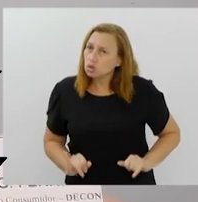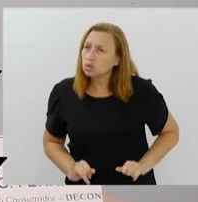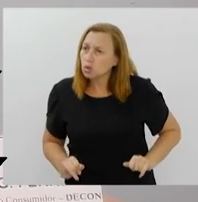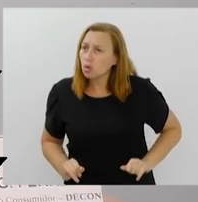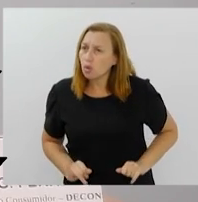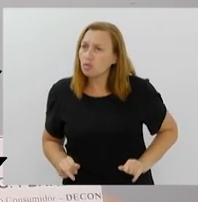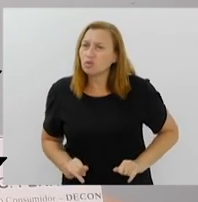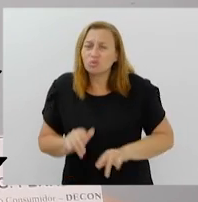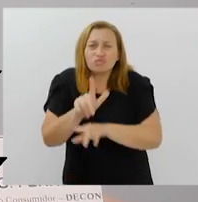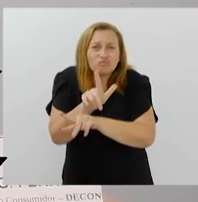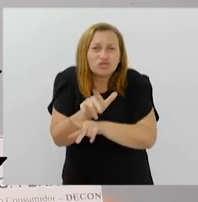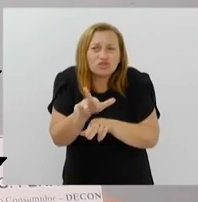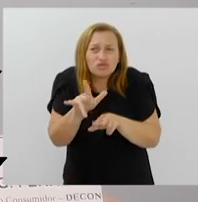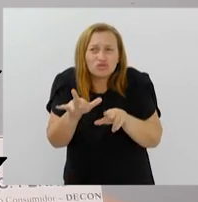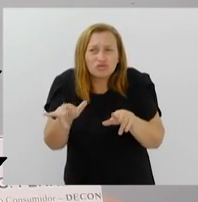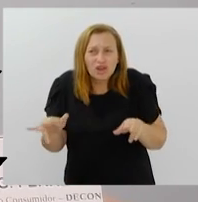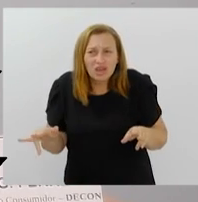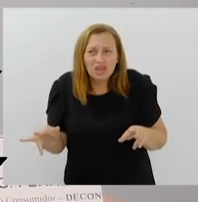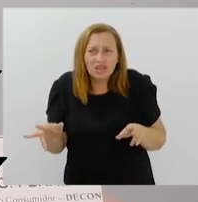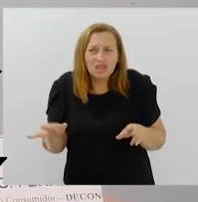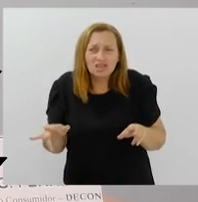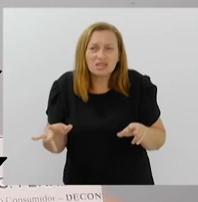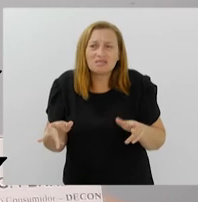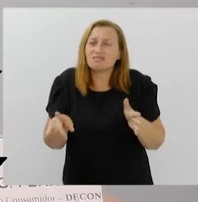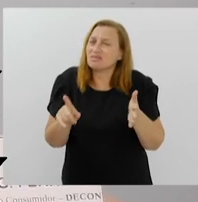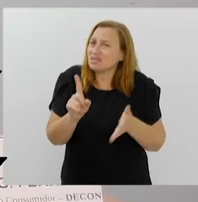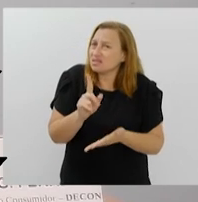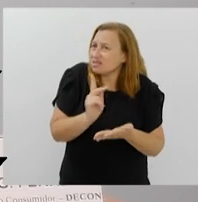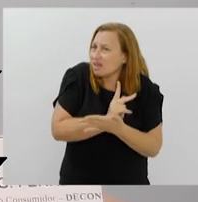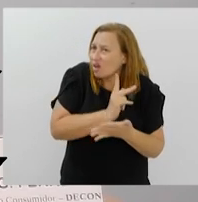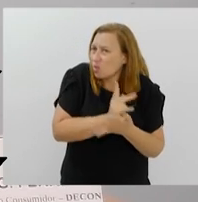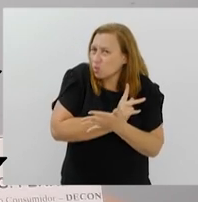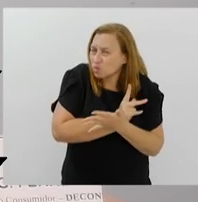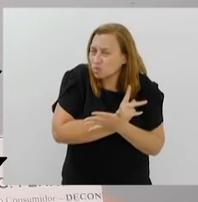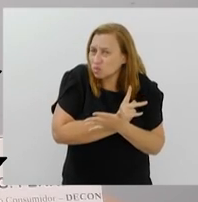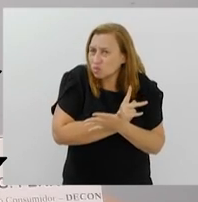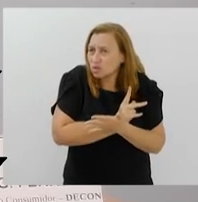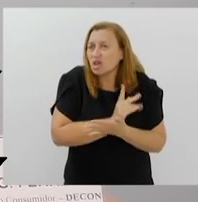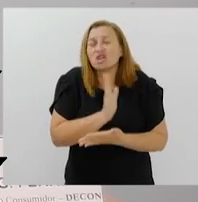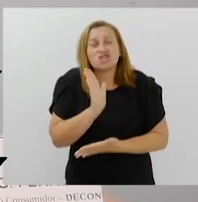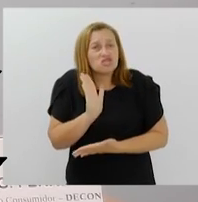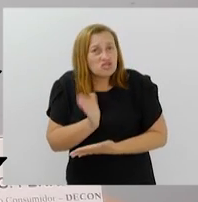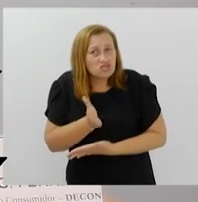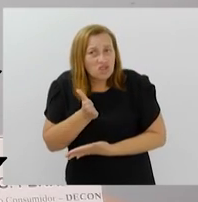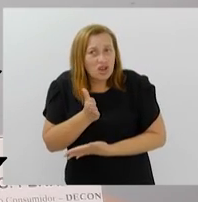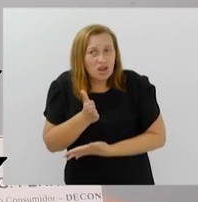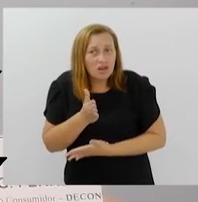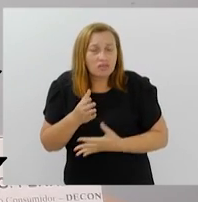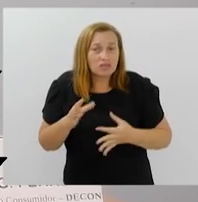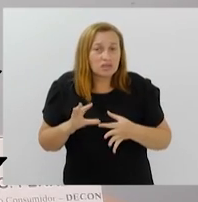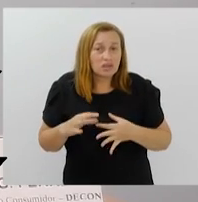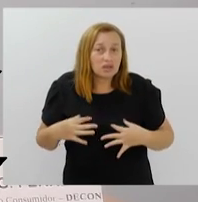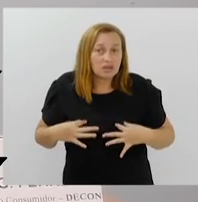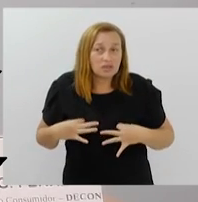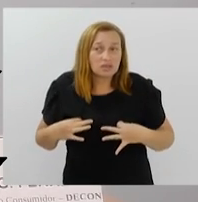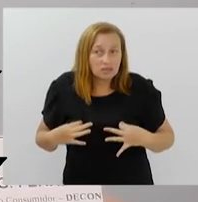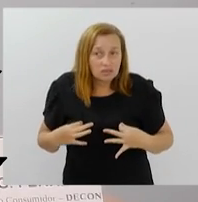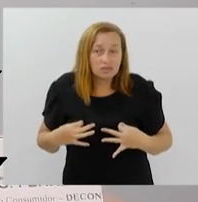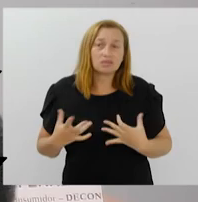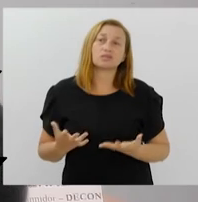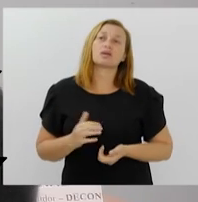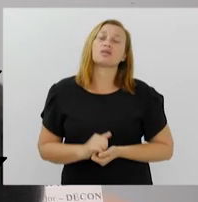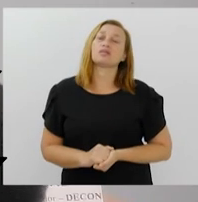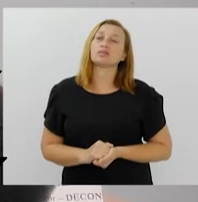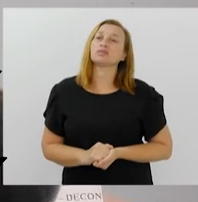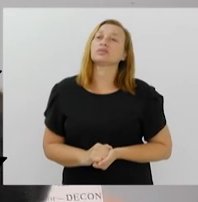famí inclusividade com diversas ilegalidades e já vou deixar de antemão nossas portas abertas né nós